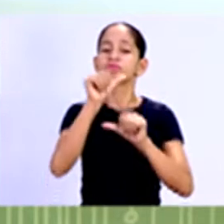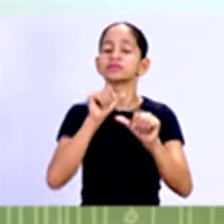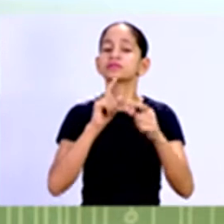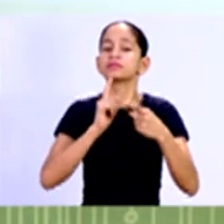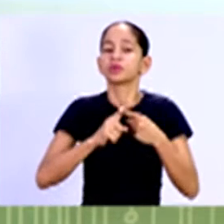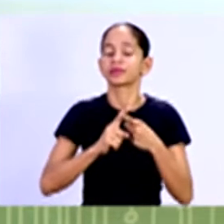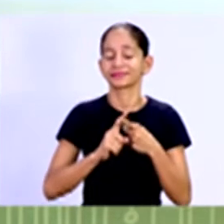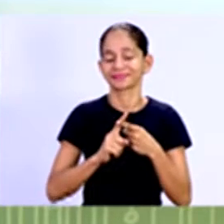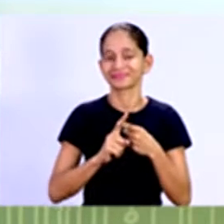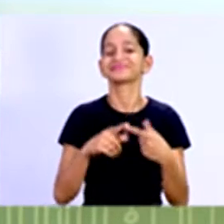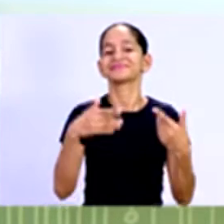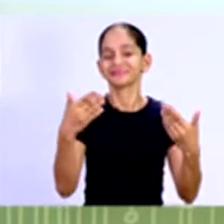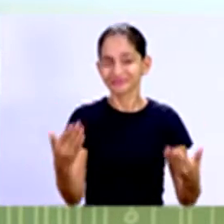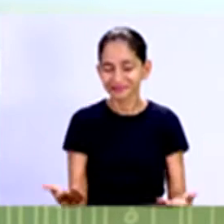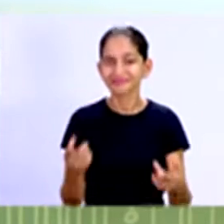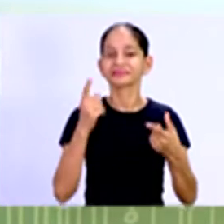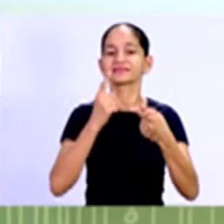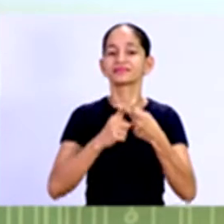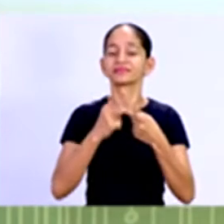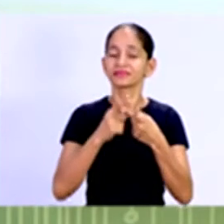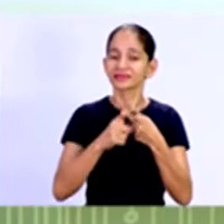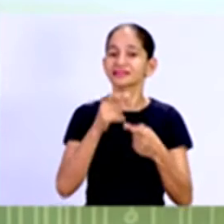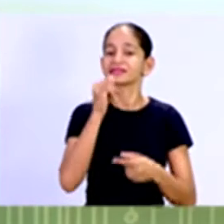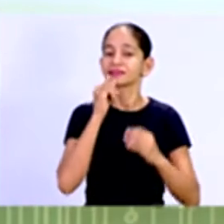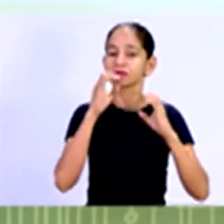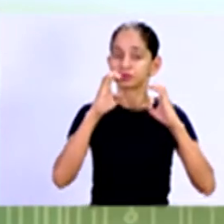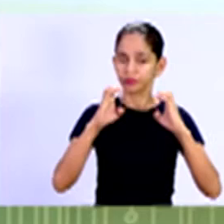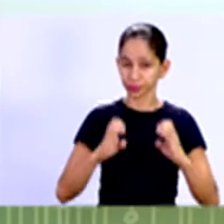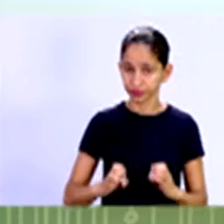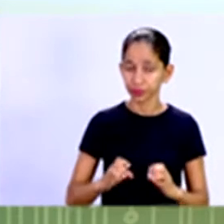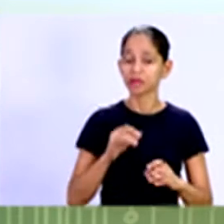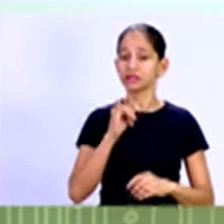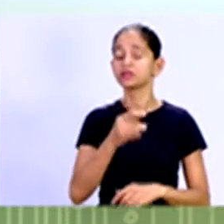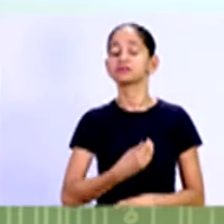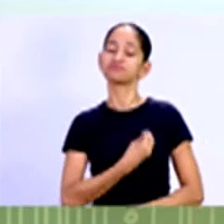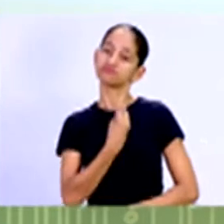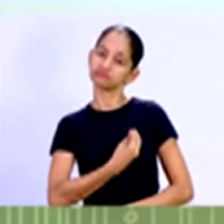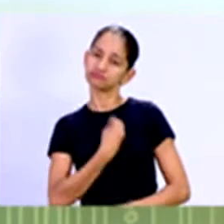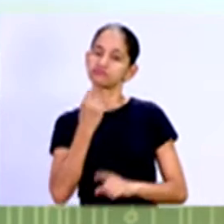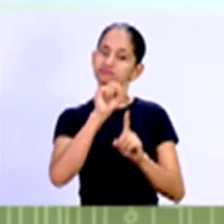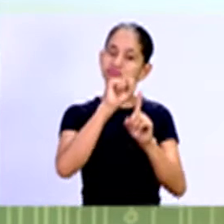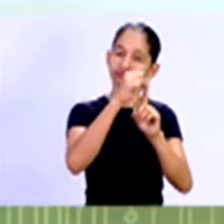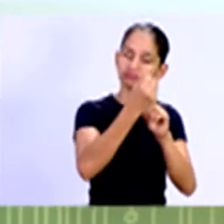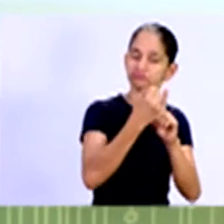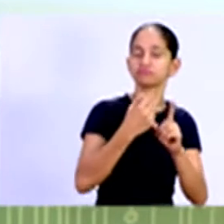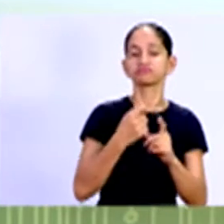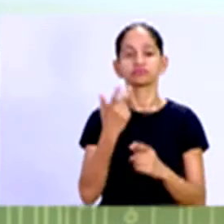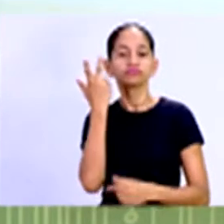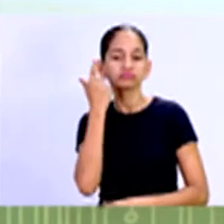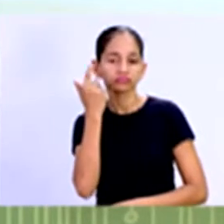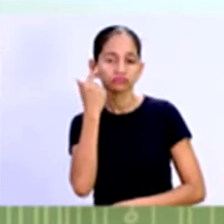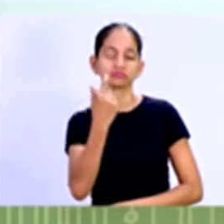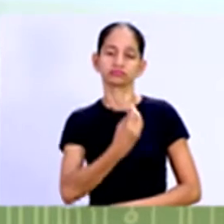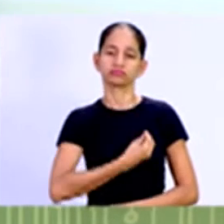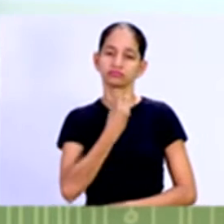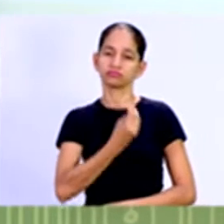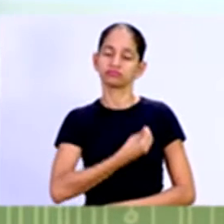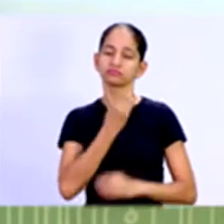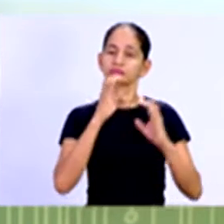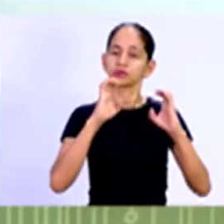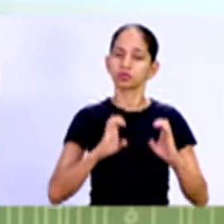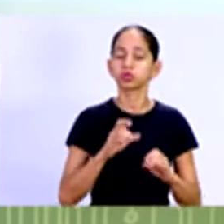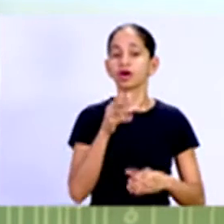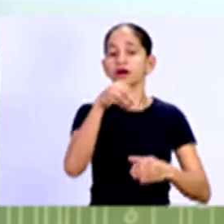sujeito ético é esse sujeito que, no seu exercício da vida social, ele vai exercitar a ética.